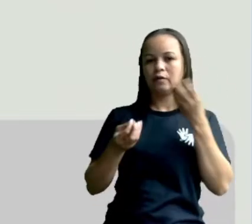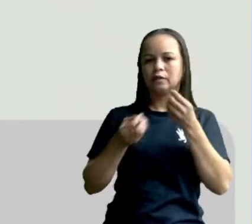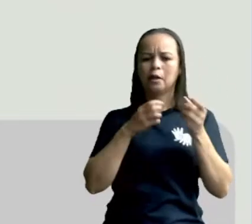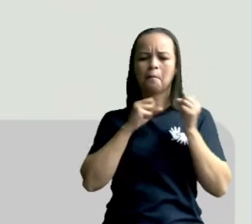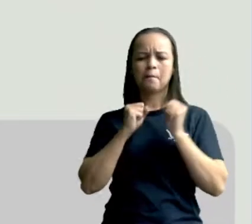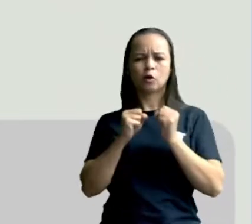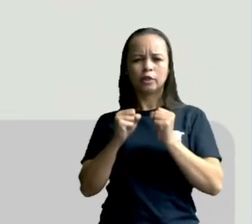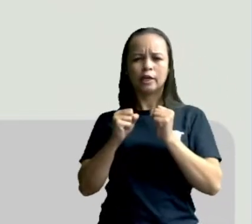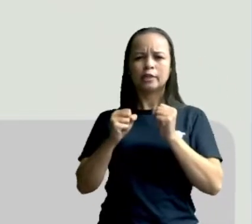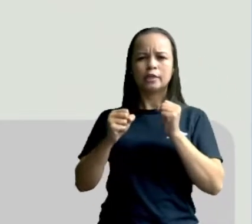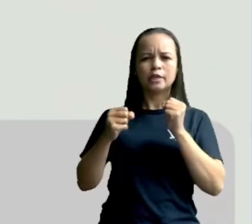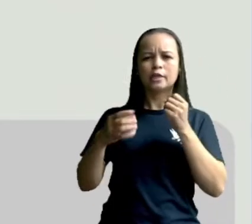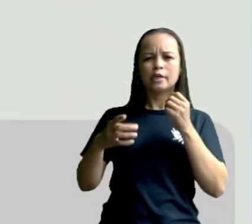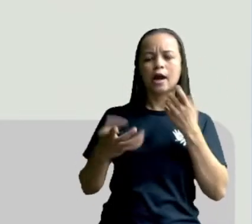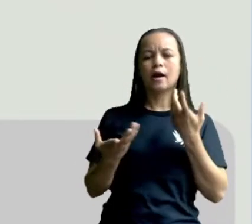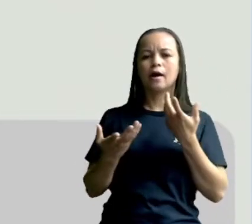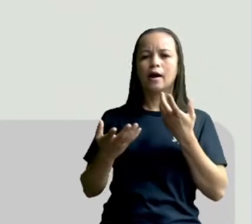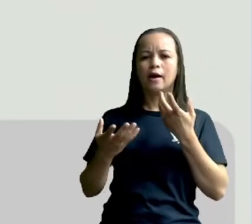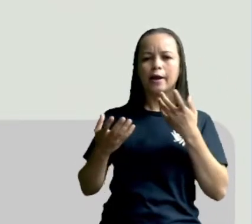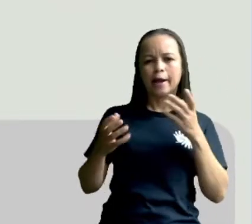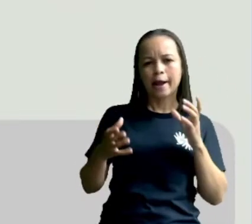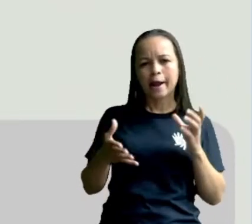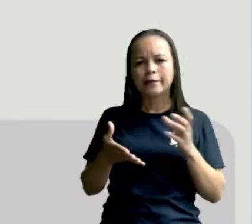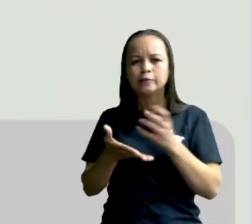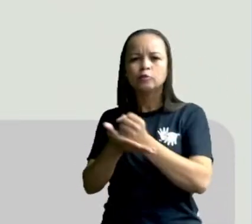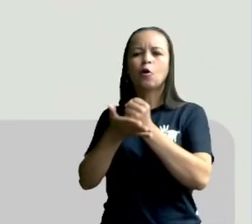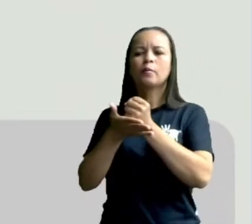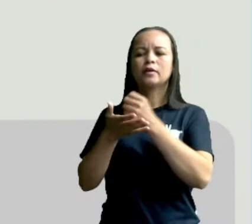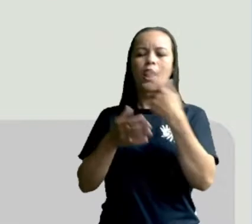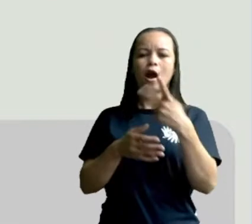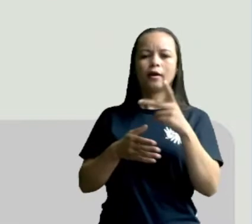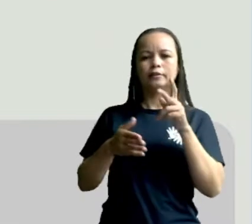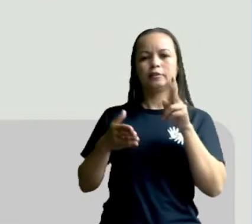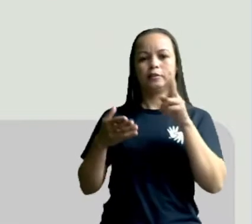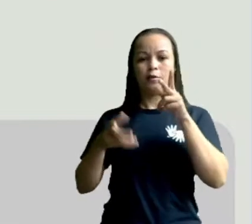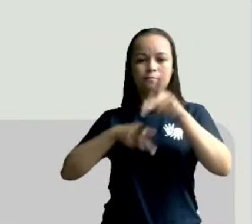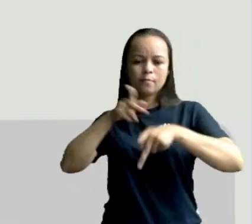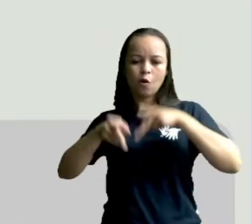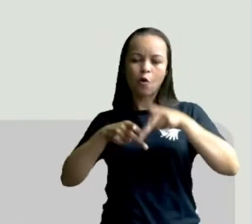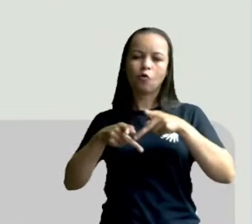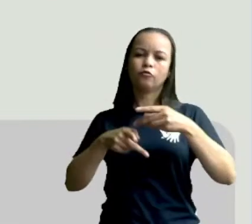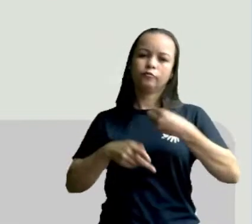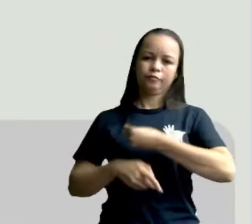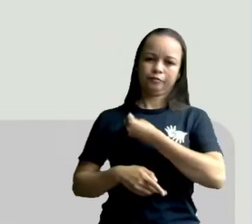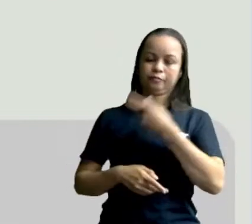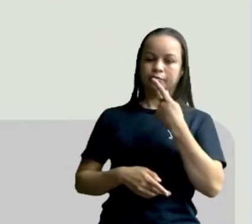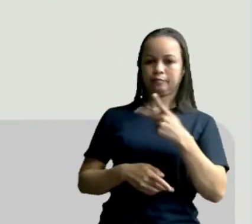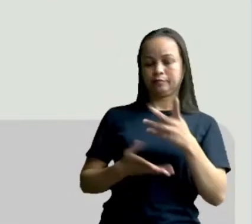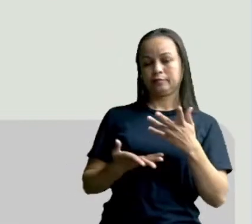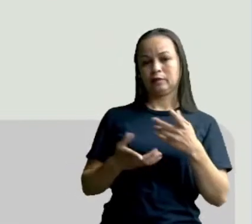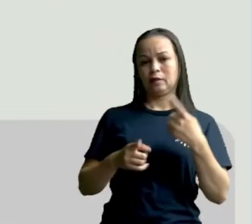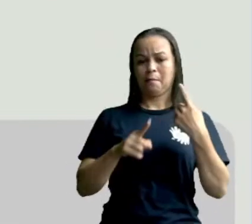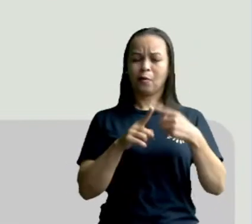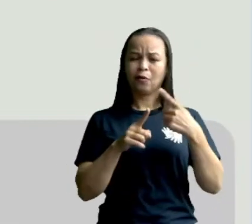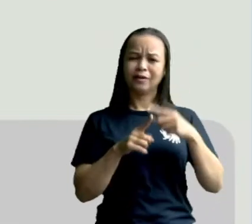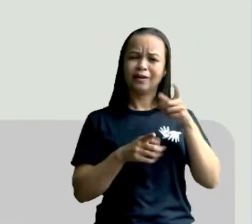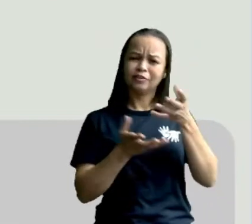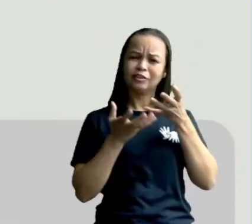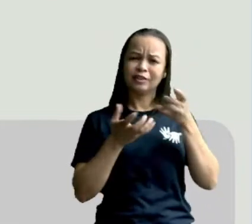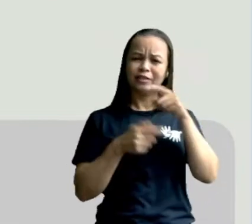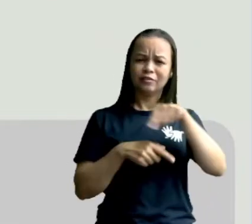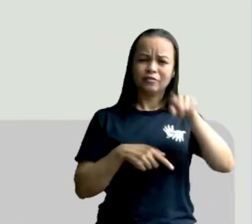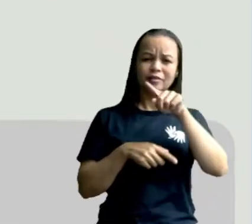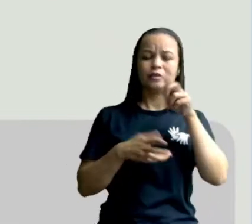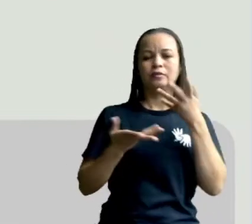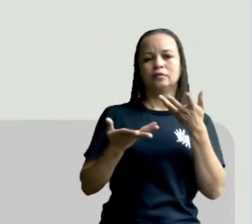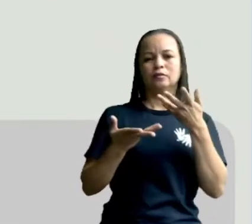poderiam dominar esse povo que já morava aqui. Por que eles queriam fazer isso? Porque eles viram que o Brasil era uma terra muito